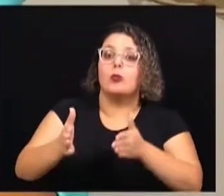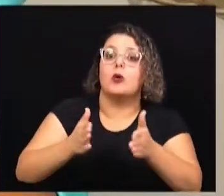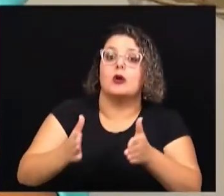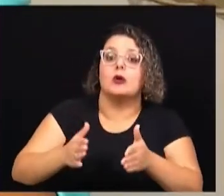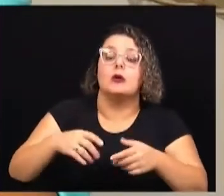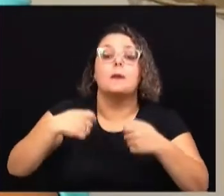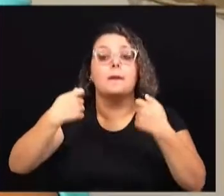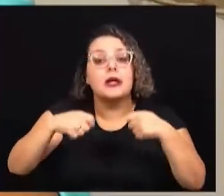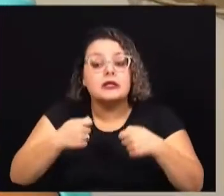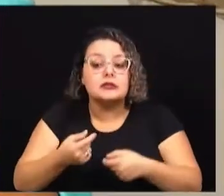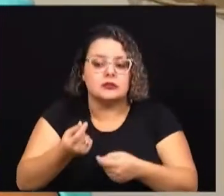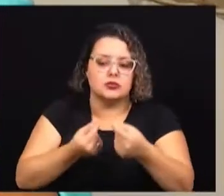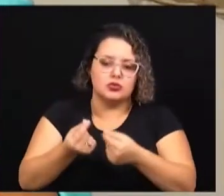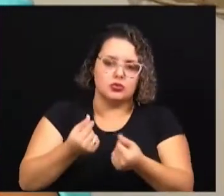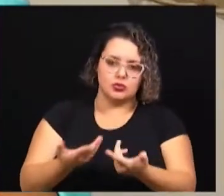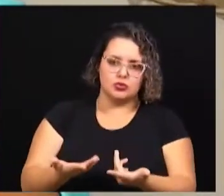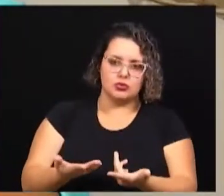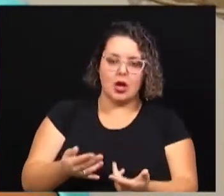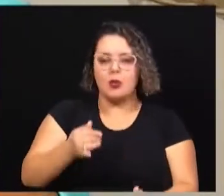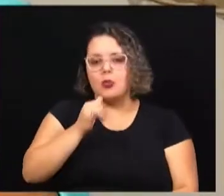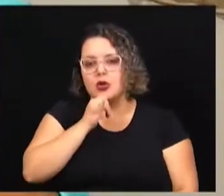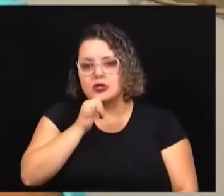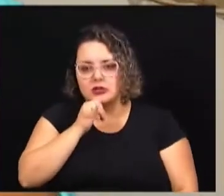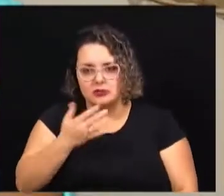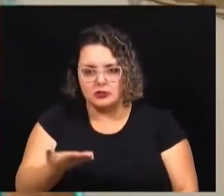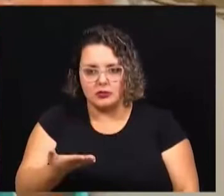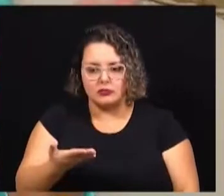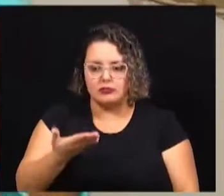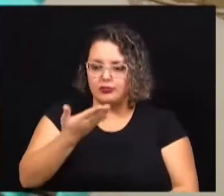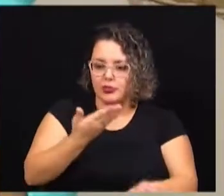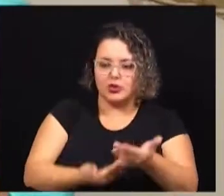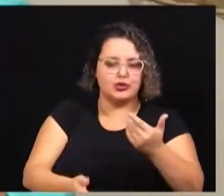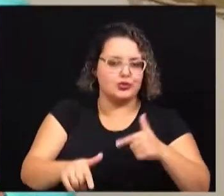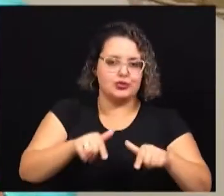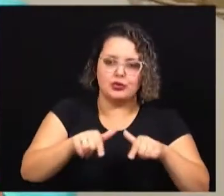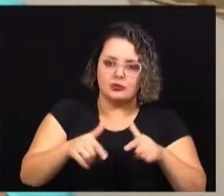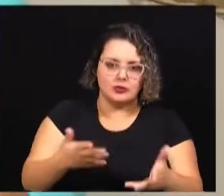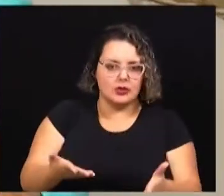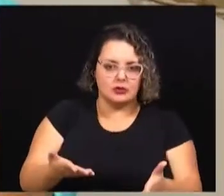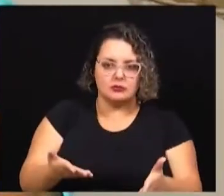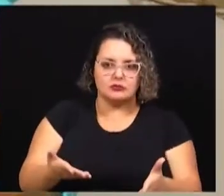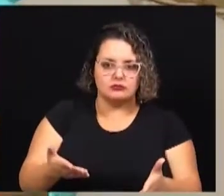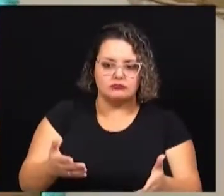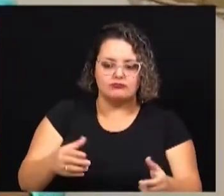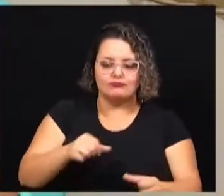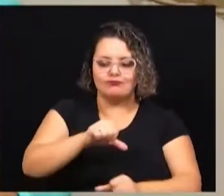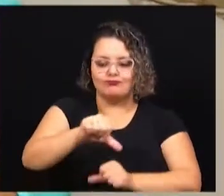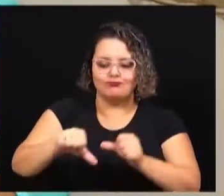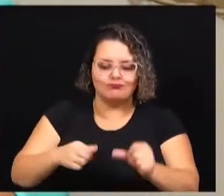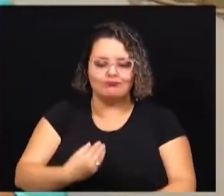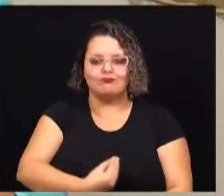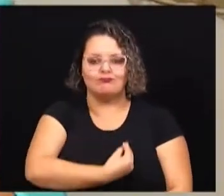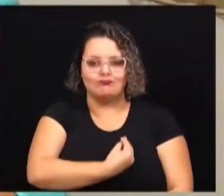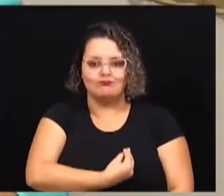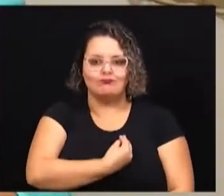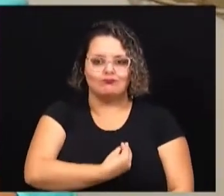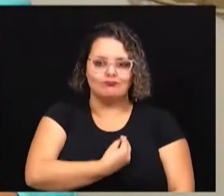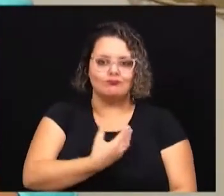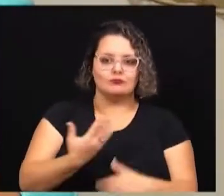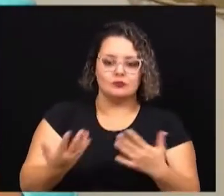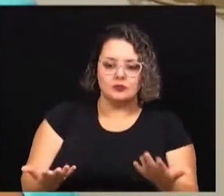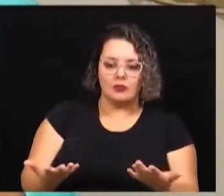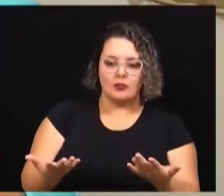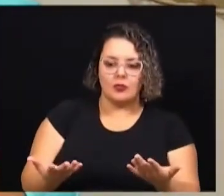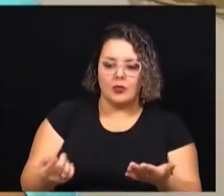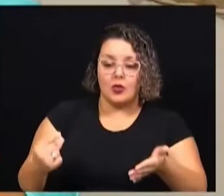você de repente precise de um dinheiro. Então, por exemplo, perdi o emprego, estou naquela transição de vida